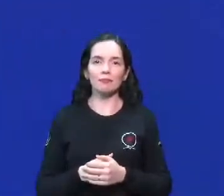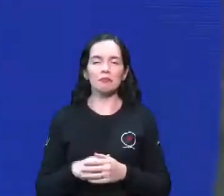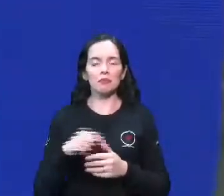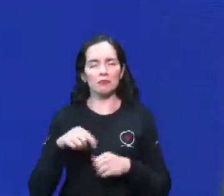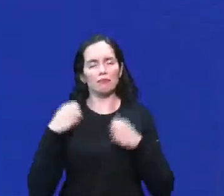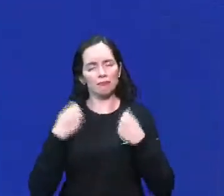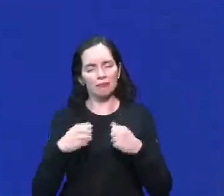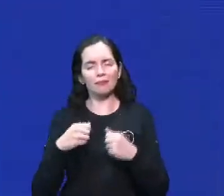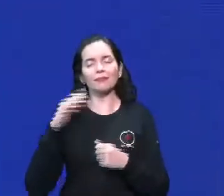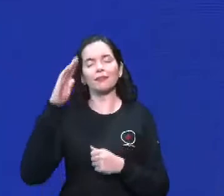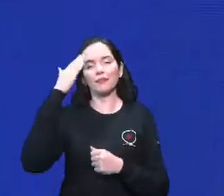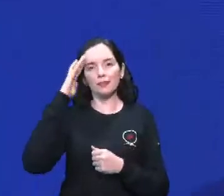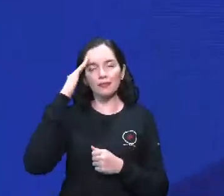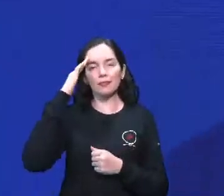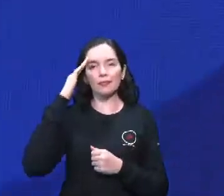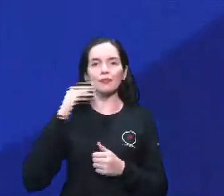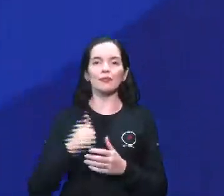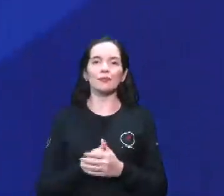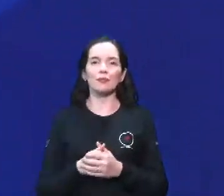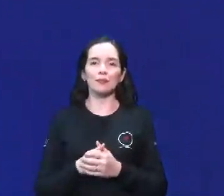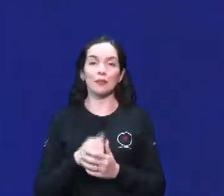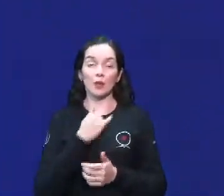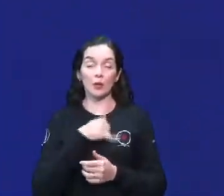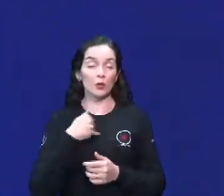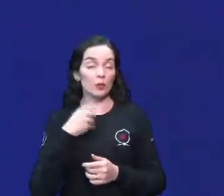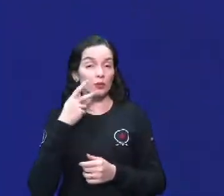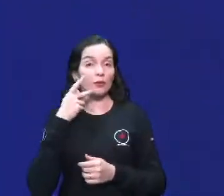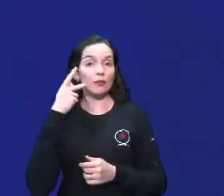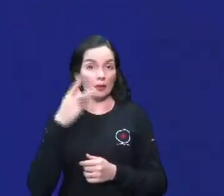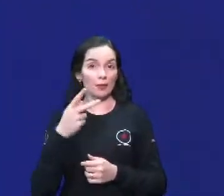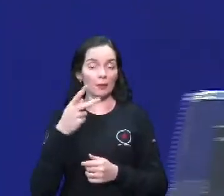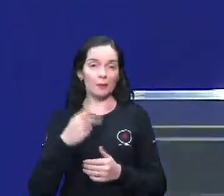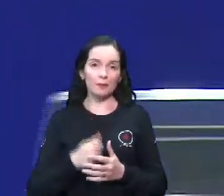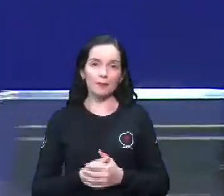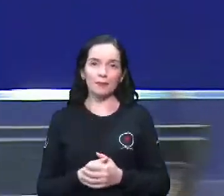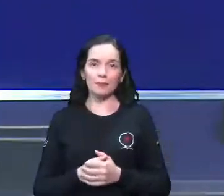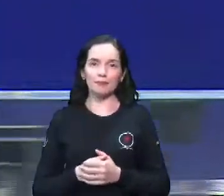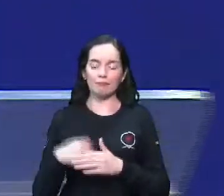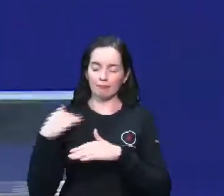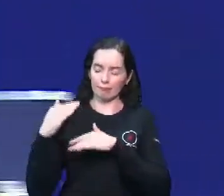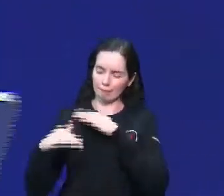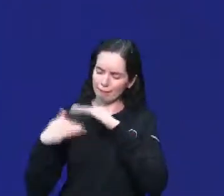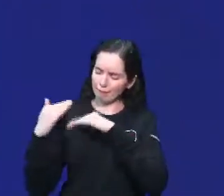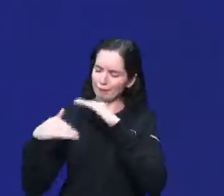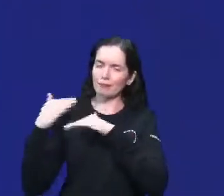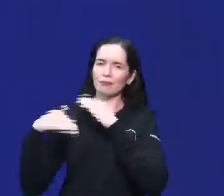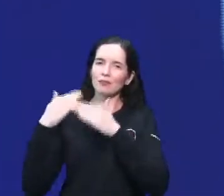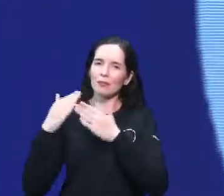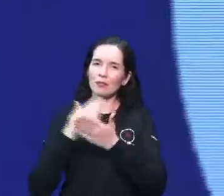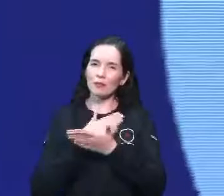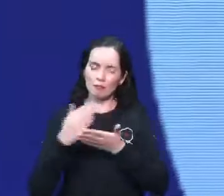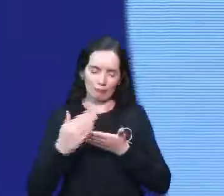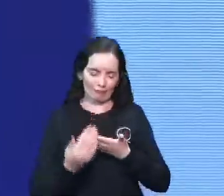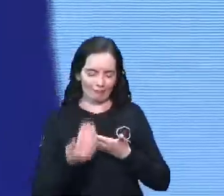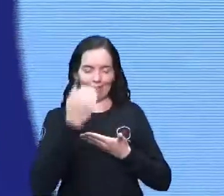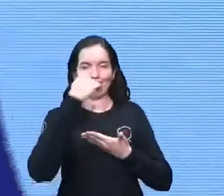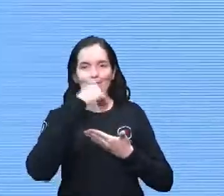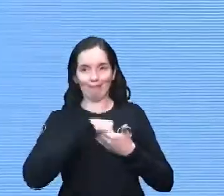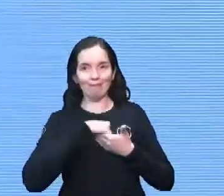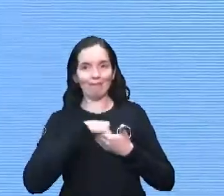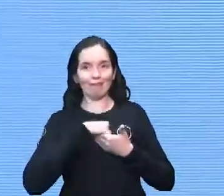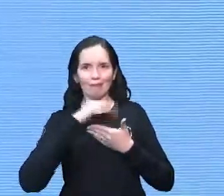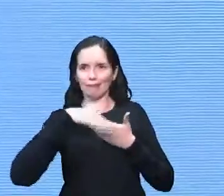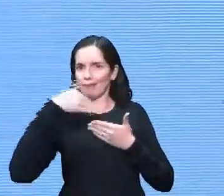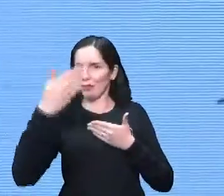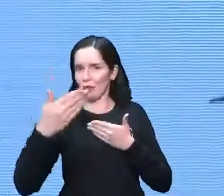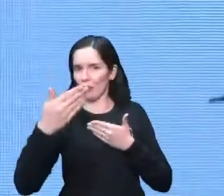precisa entender é que João está dizendo que a prosperidade começa dentro e não do lado